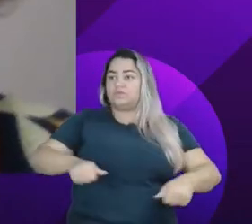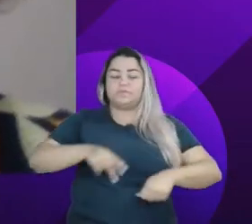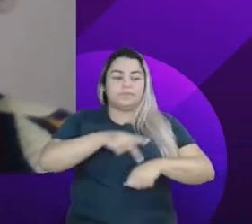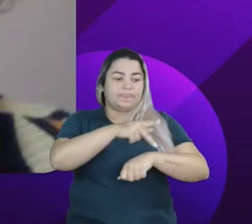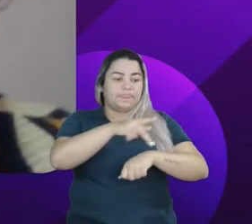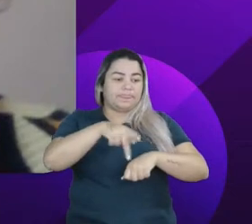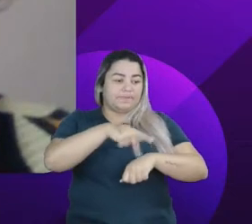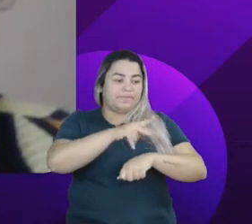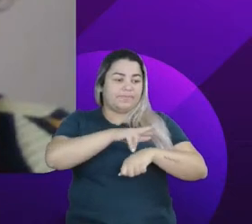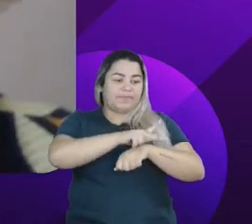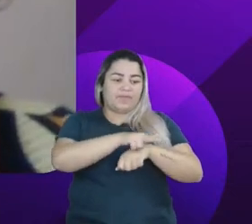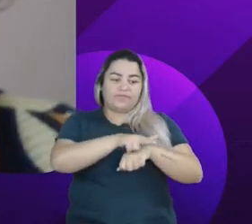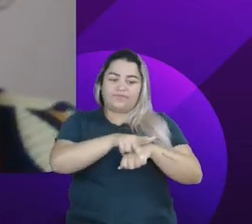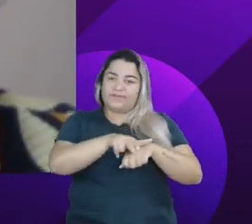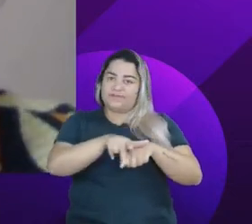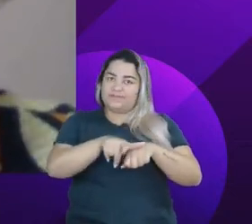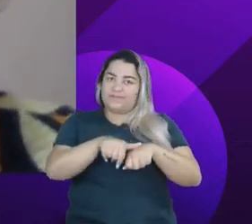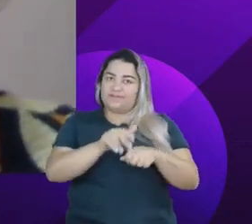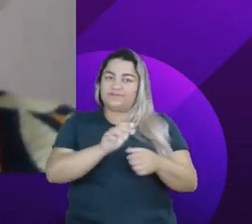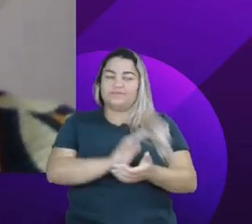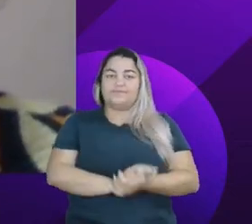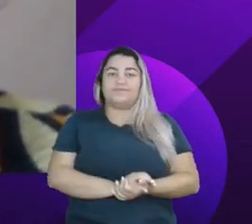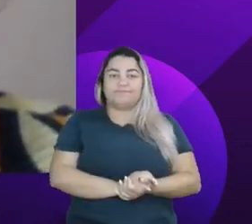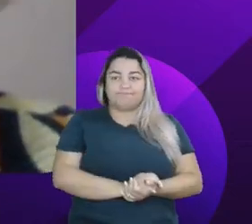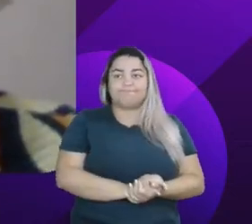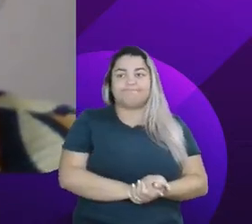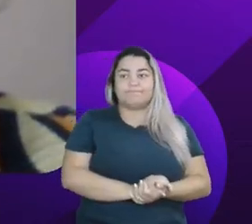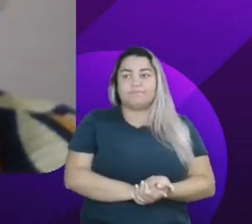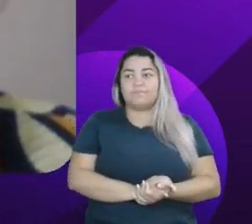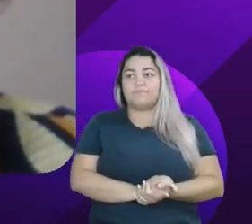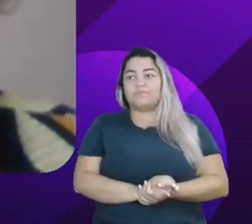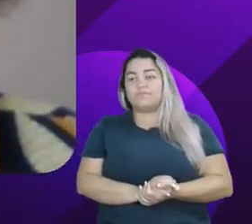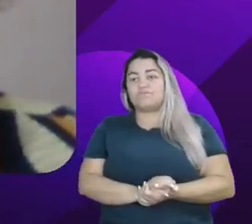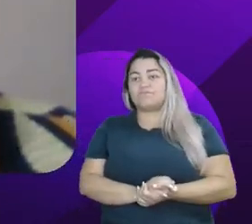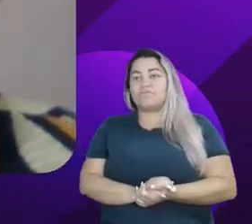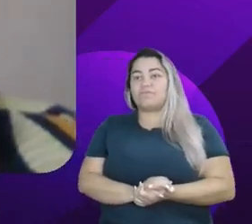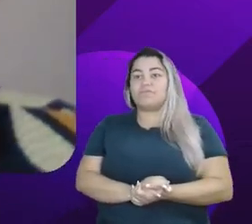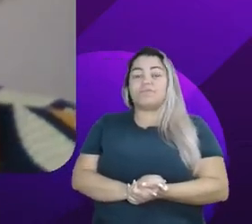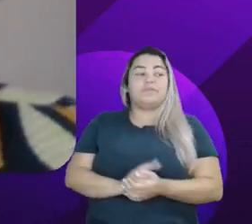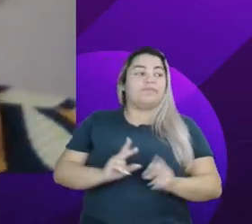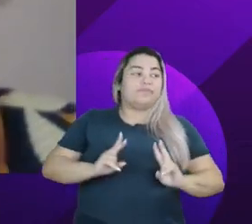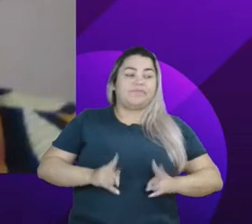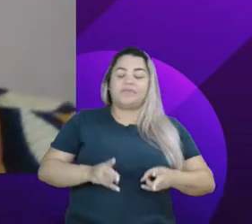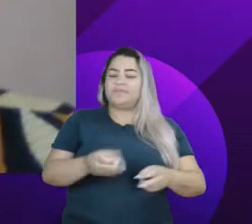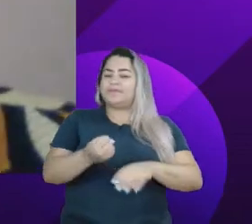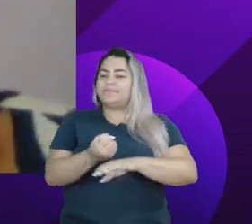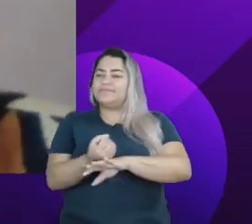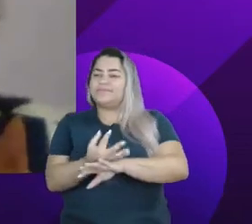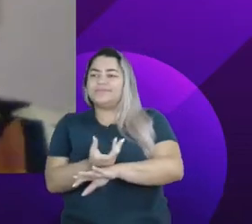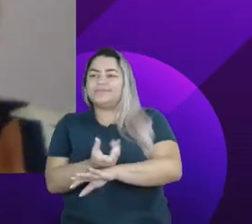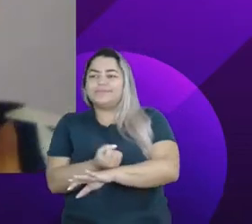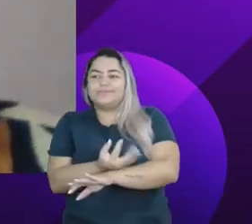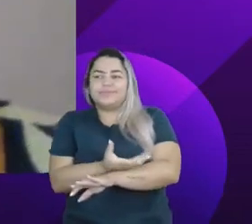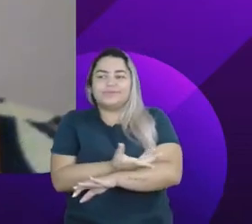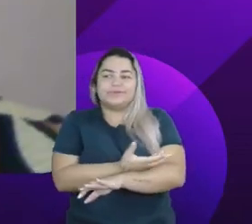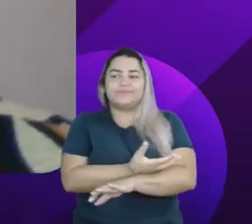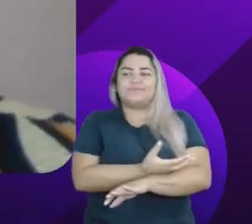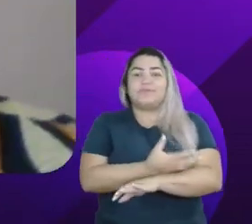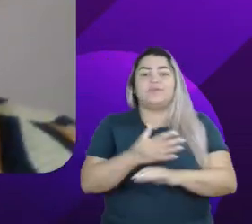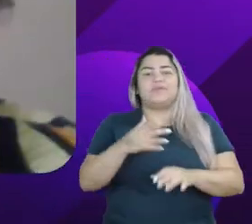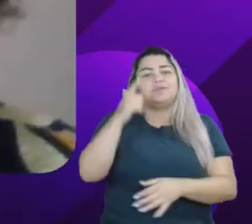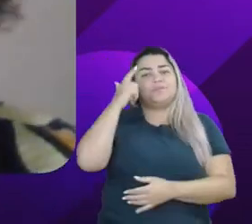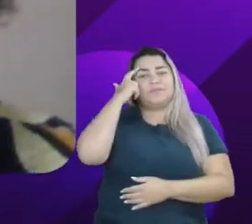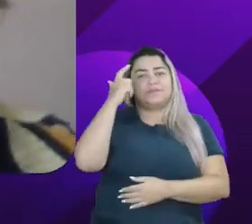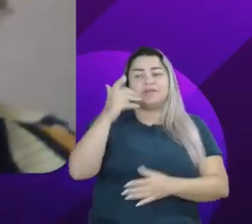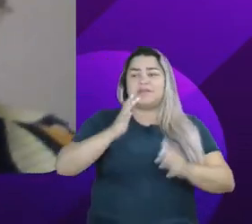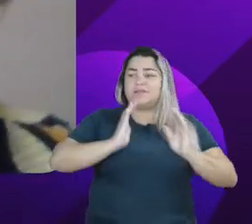a sua diversidade. E aí eu sempre me emociono quando eu penso nessa riqueza, né?